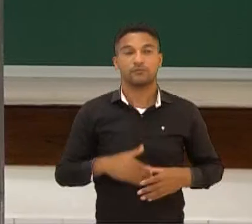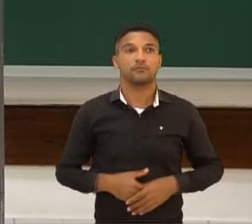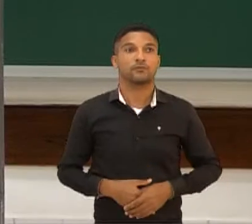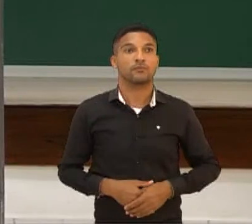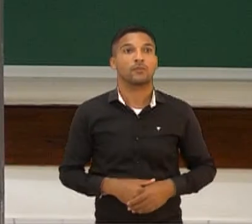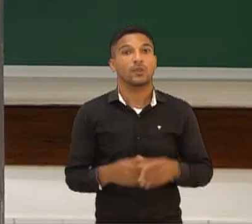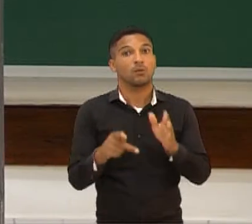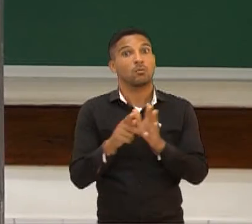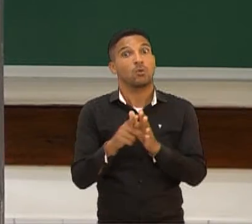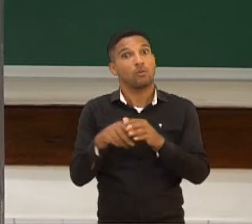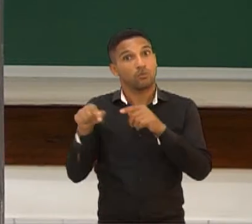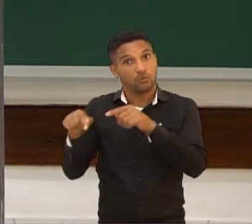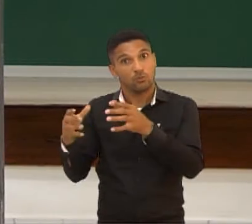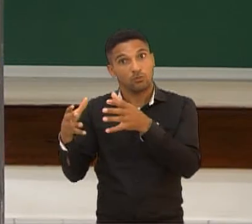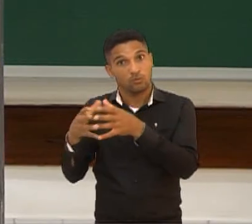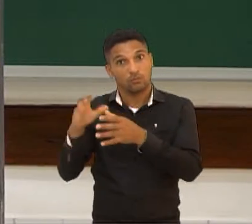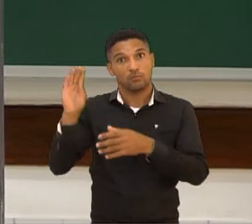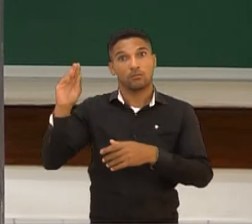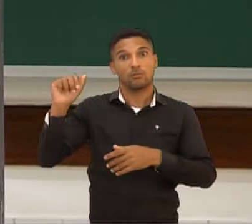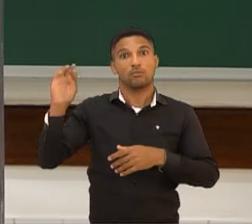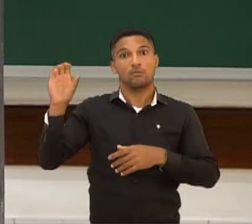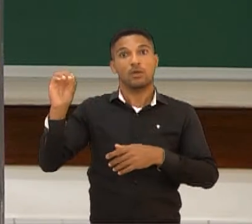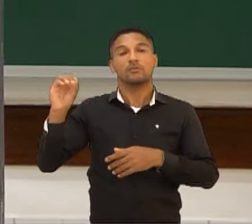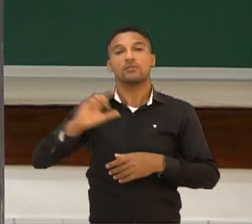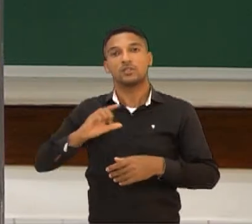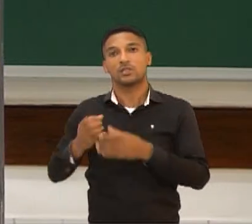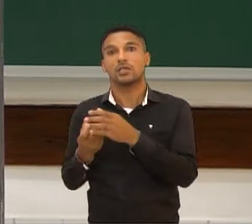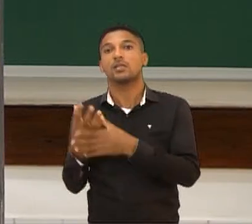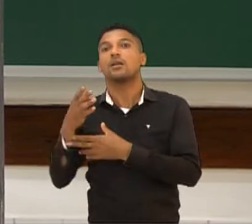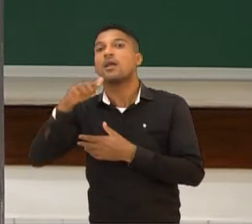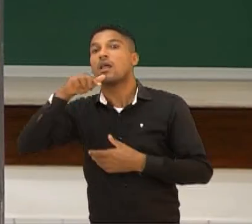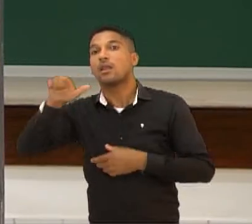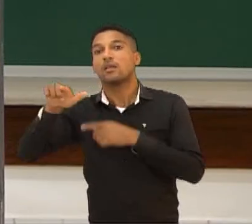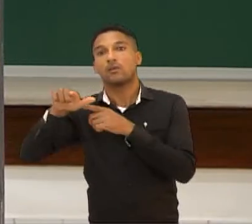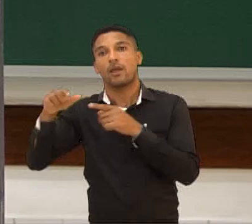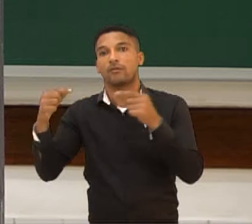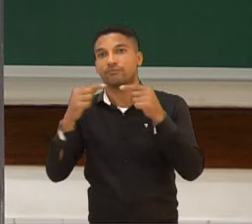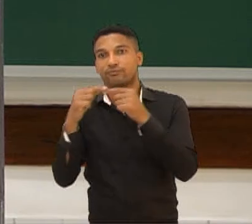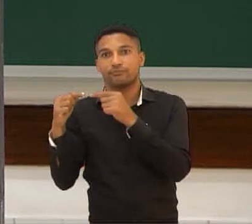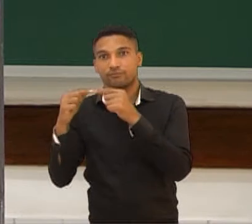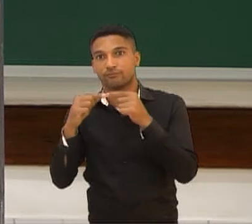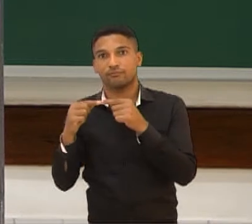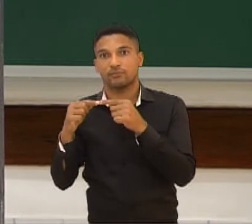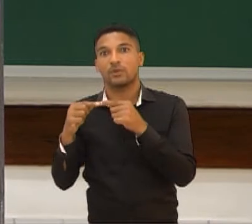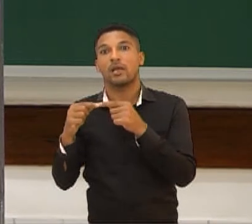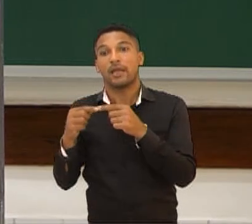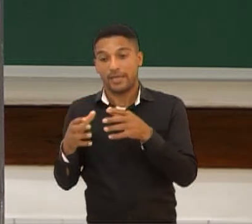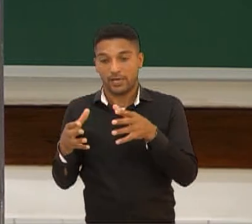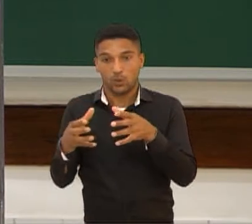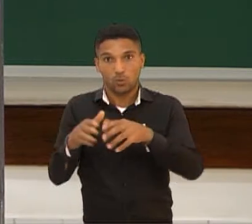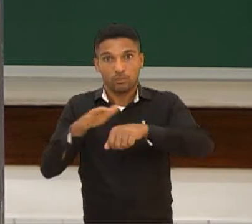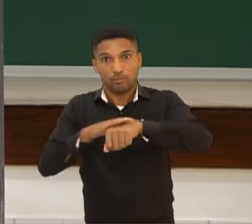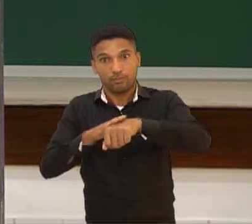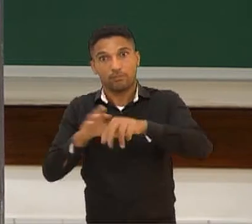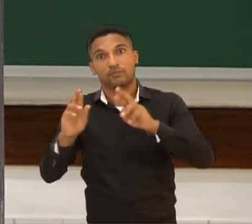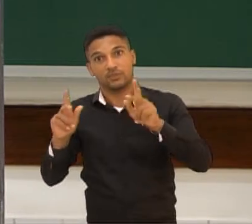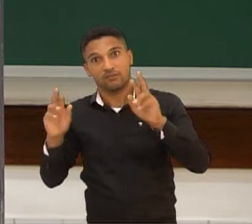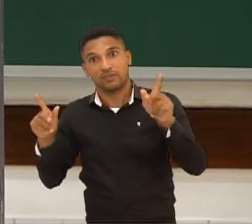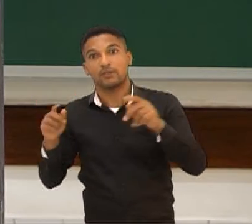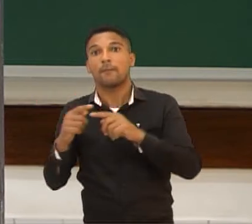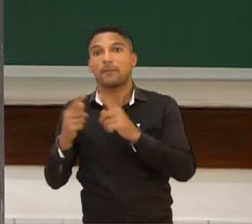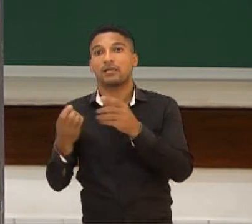uma origem linguística comum e eles são grupos étnicos diferentes, porém com um